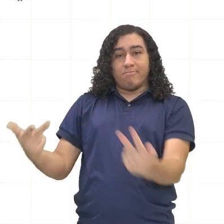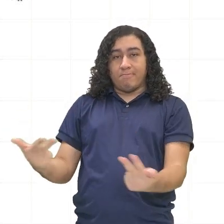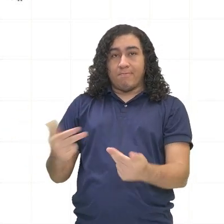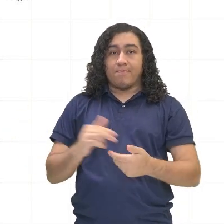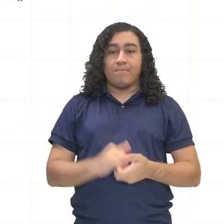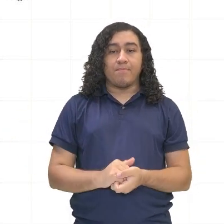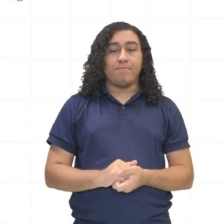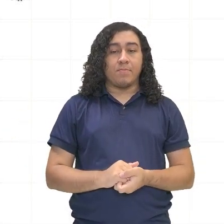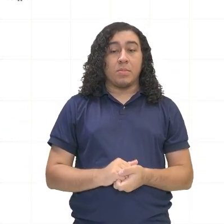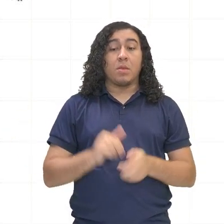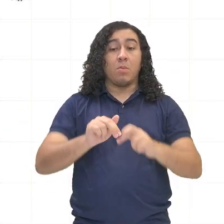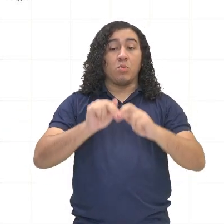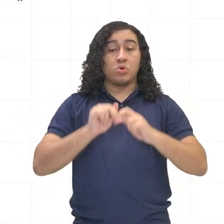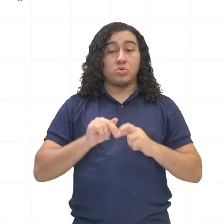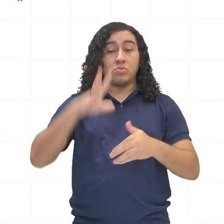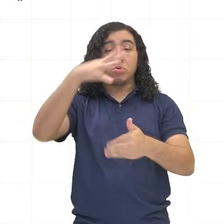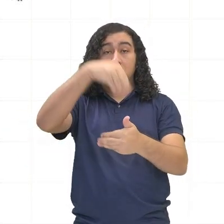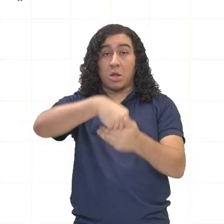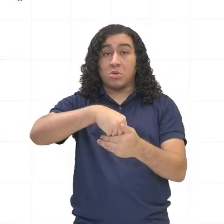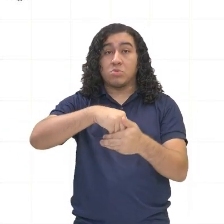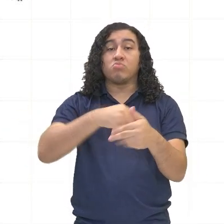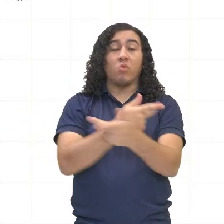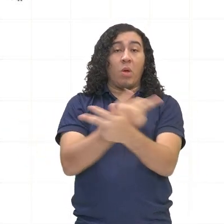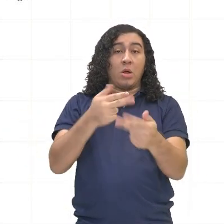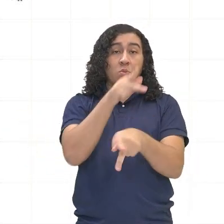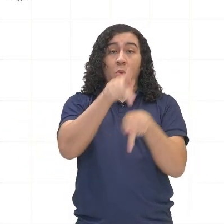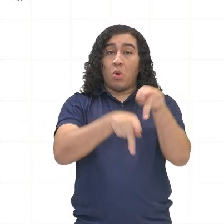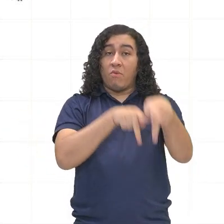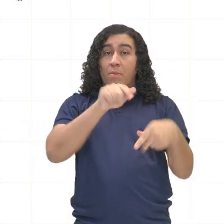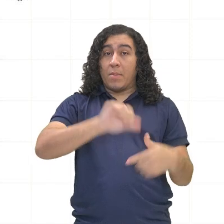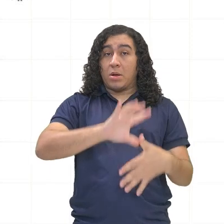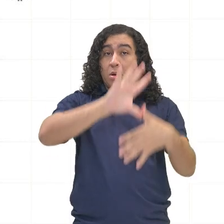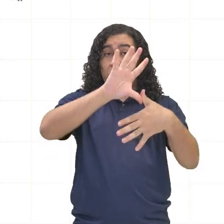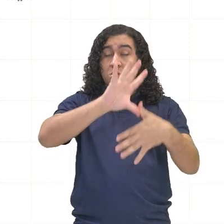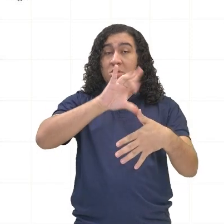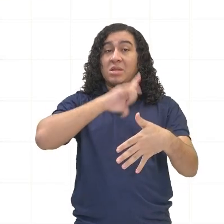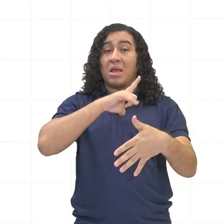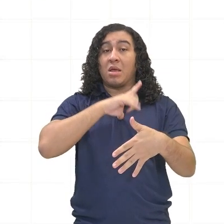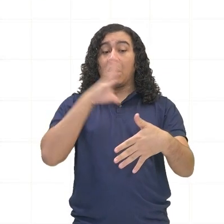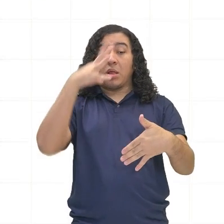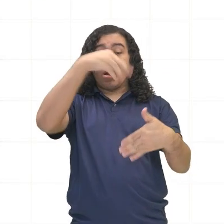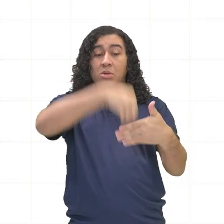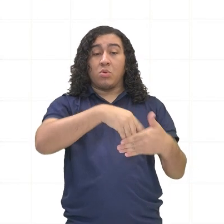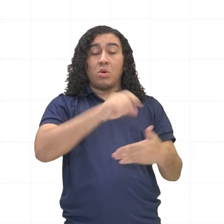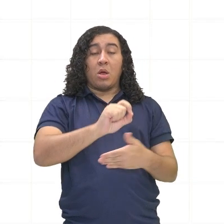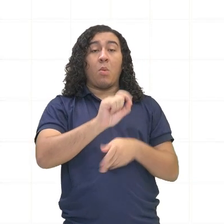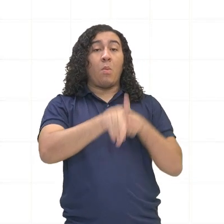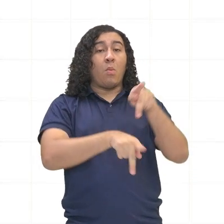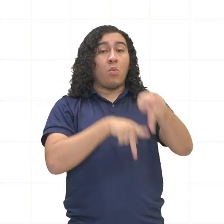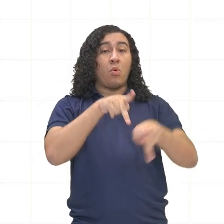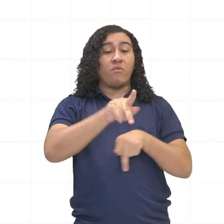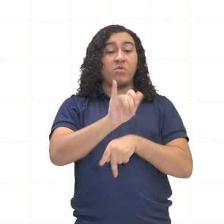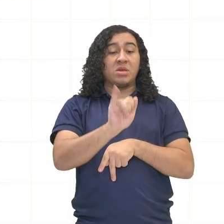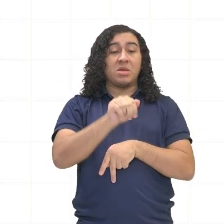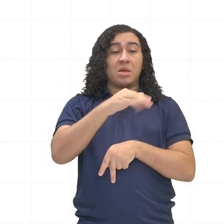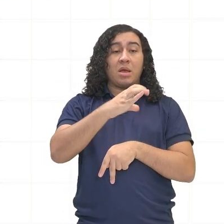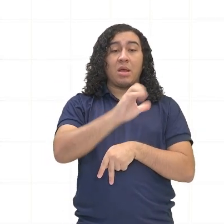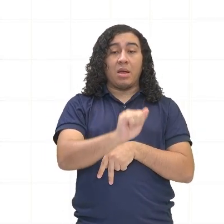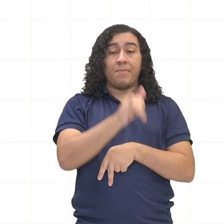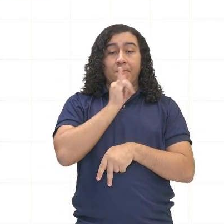Dentro desses antigos povos da América, nós temos um povo que é o povo Inca, que nós vamos utilizar, por